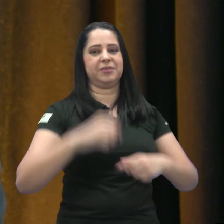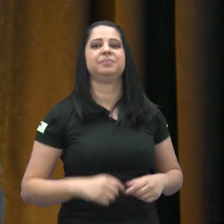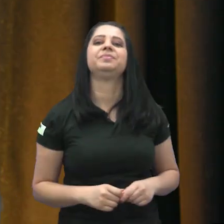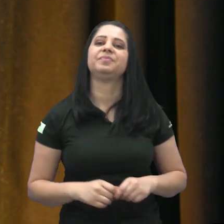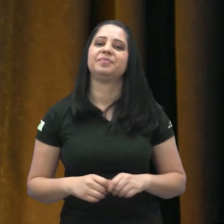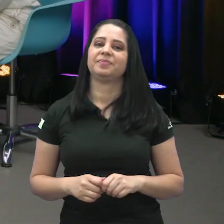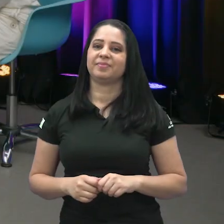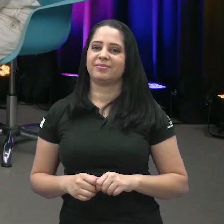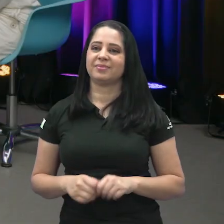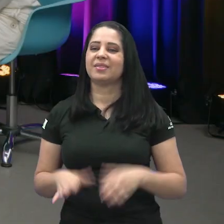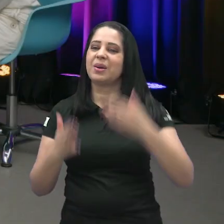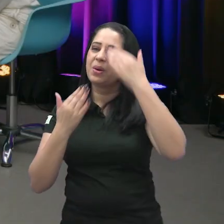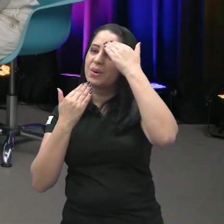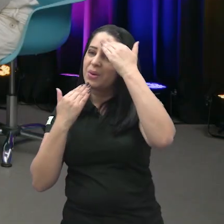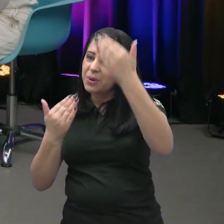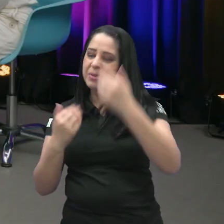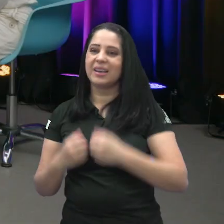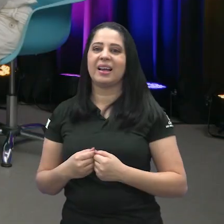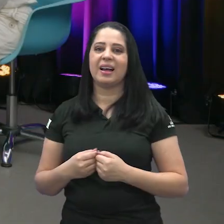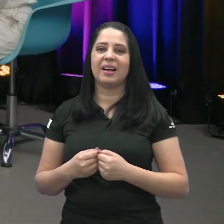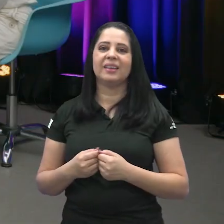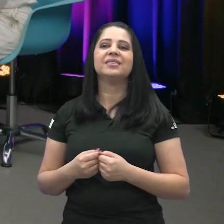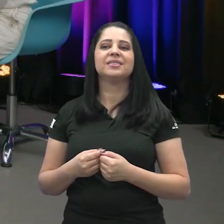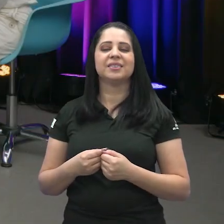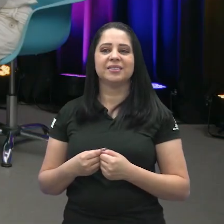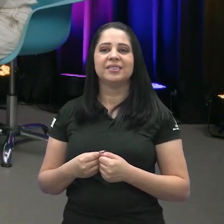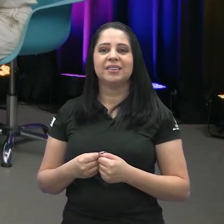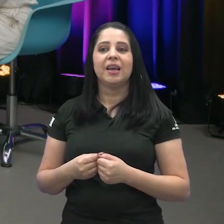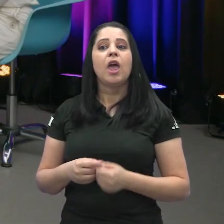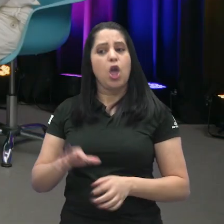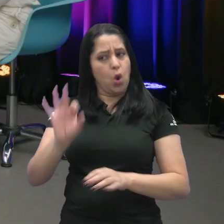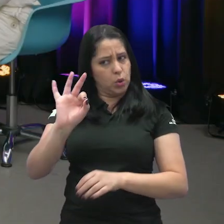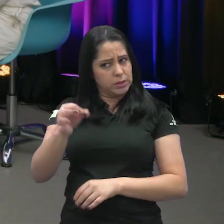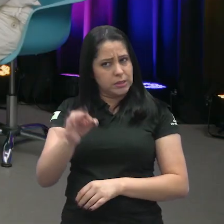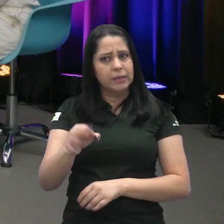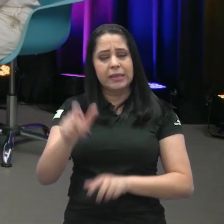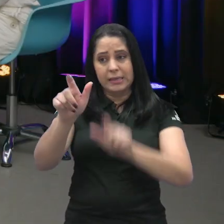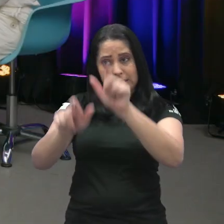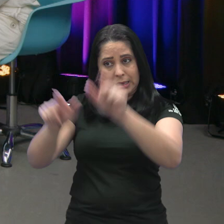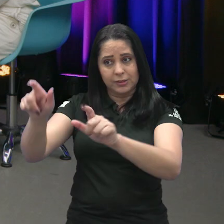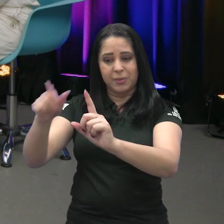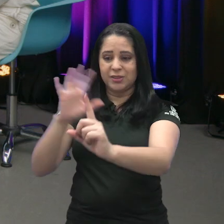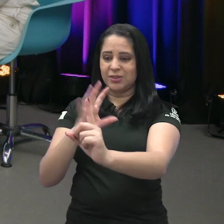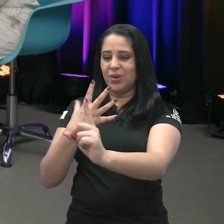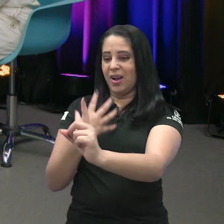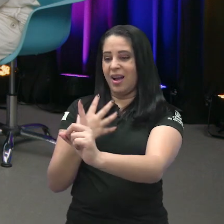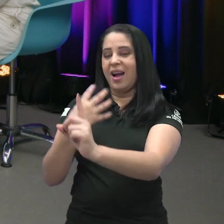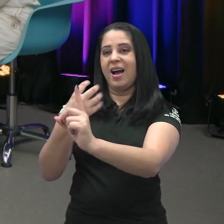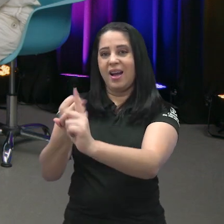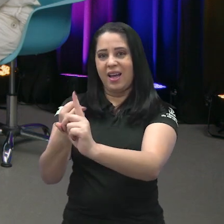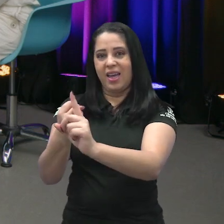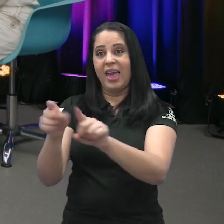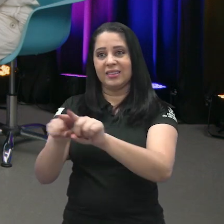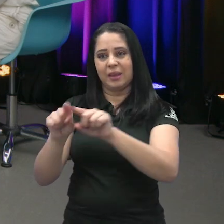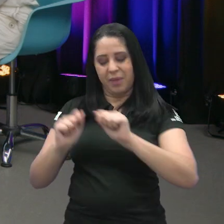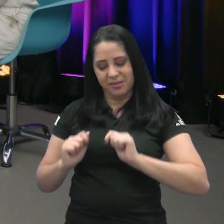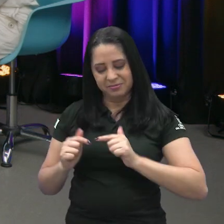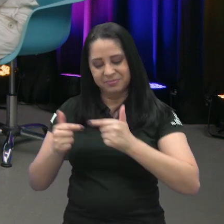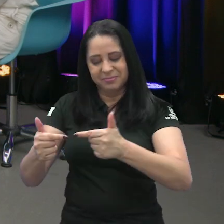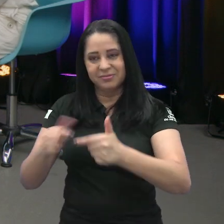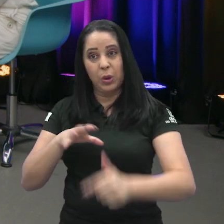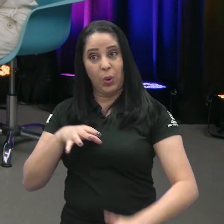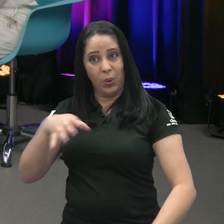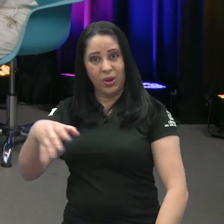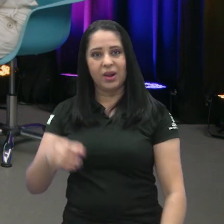ficar feliz. Muito bem, Zé. Muito obrigada por essa troca. Eu tenho certeza que as pessoas se inspiraram aí na sua história para também dar o passo dela